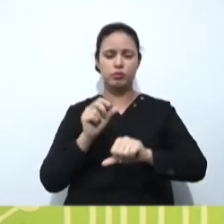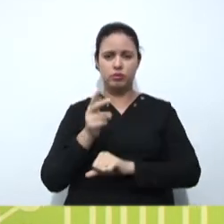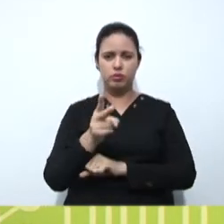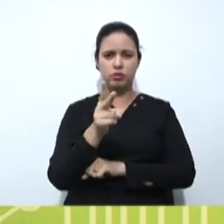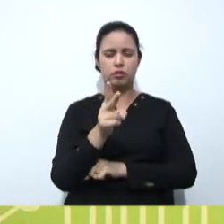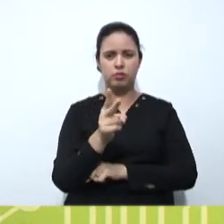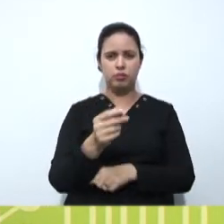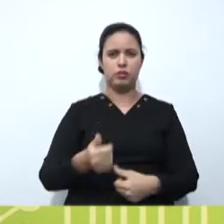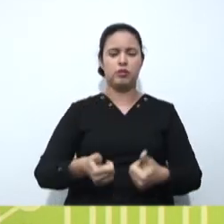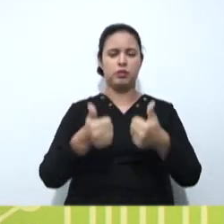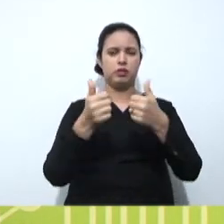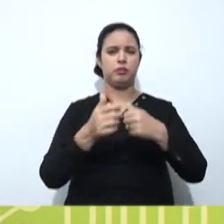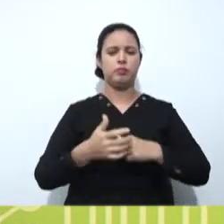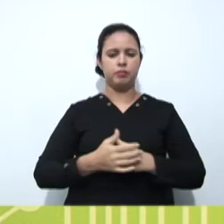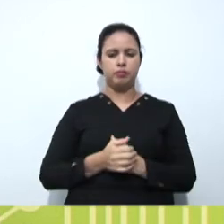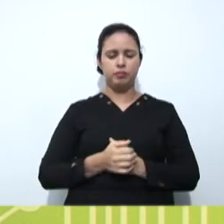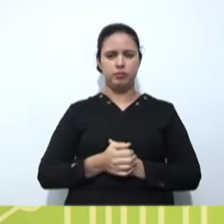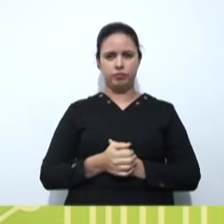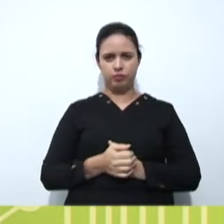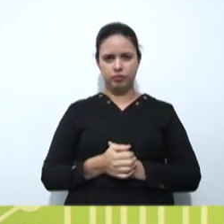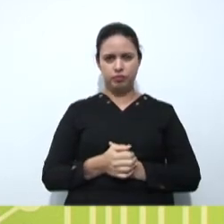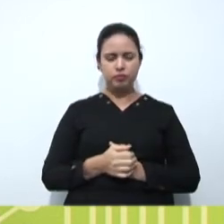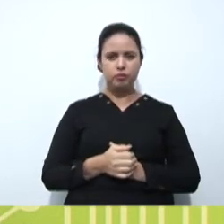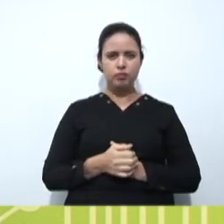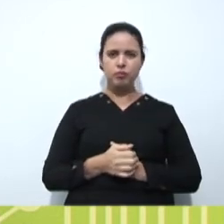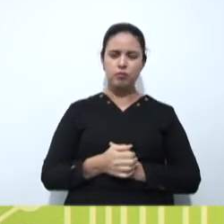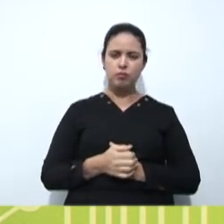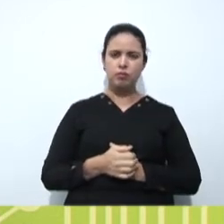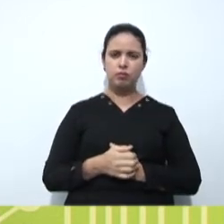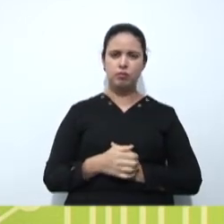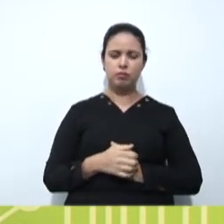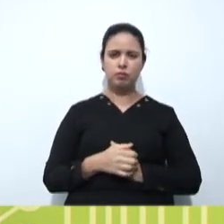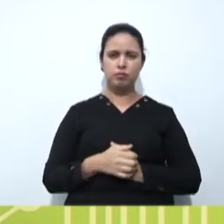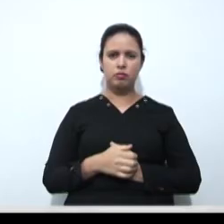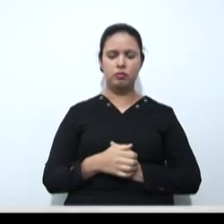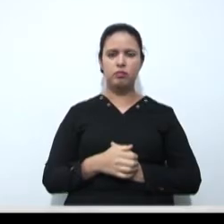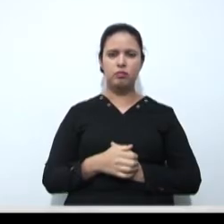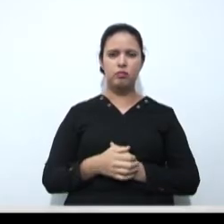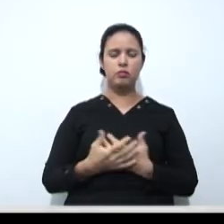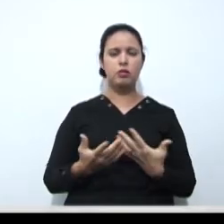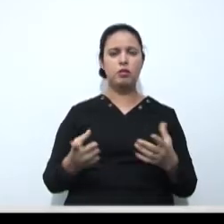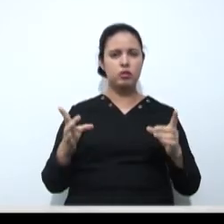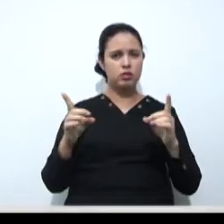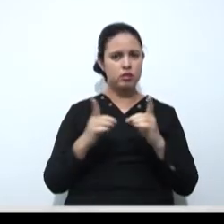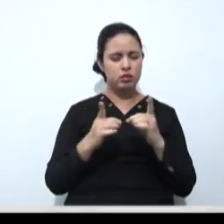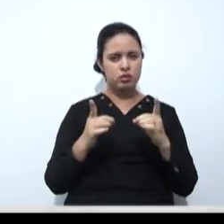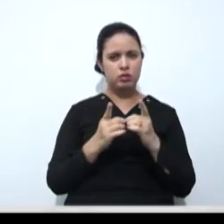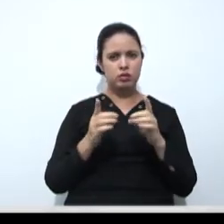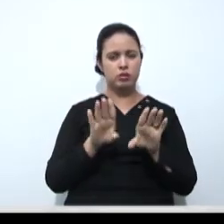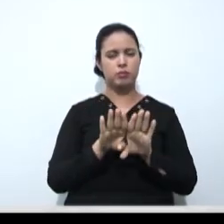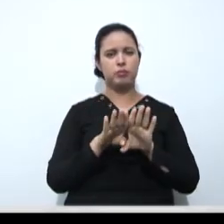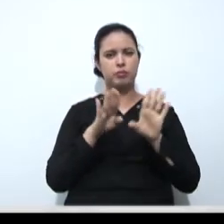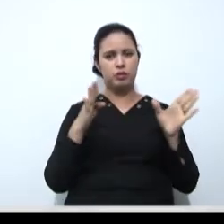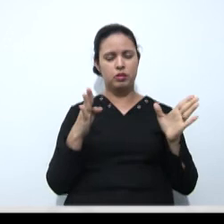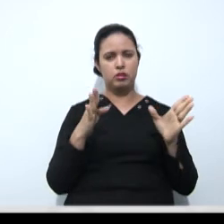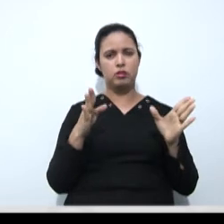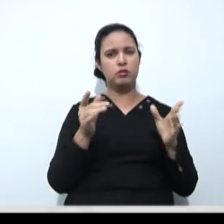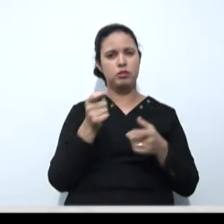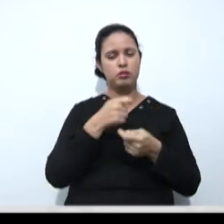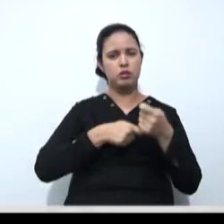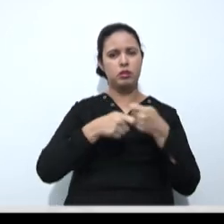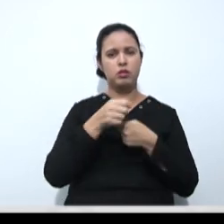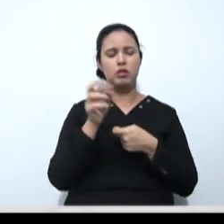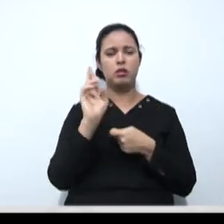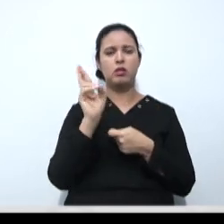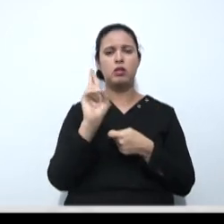pode ser melhorado. Então vamos ver, nessa dinâmica de abrir o negócio, quem que